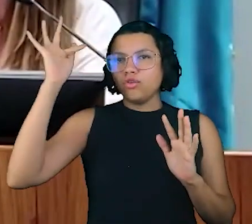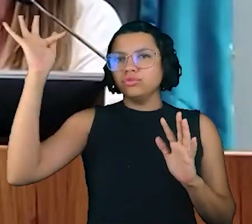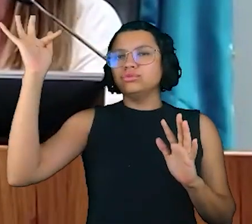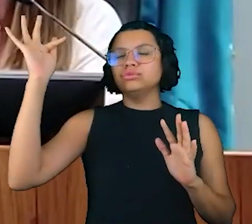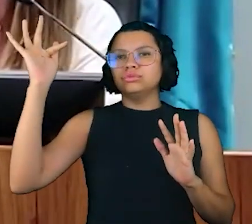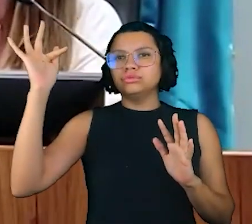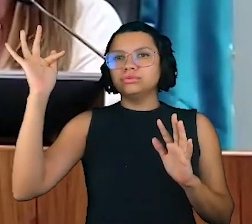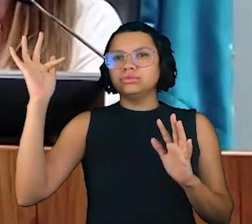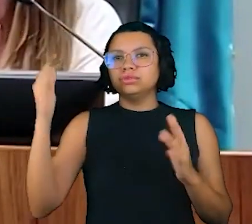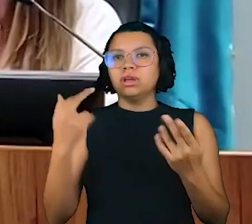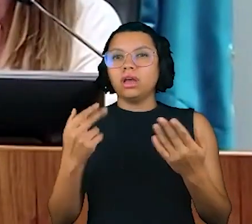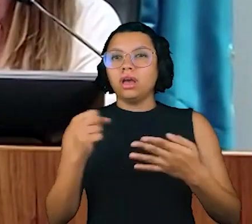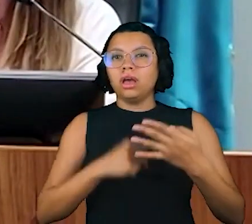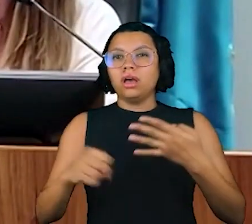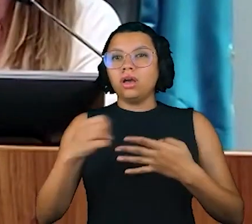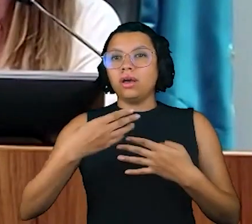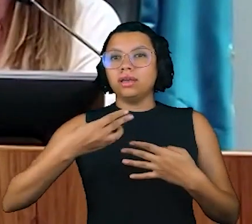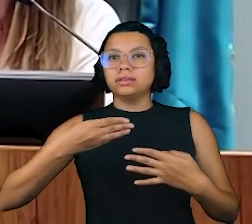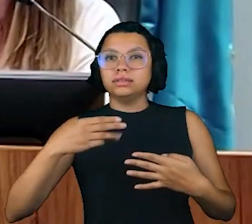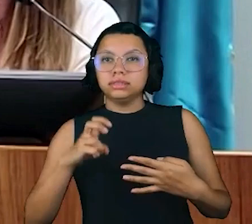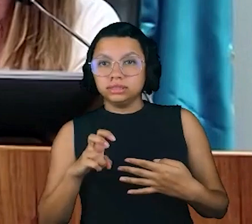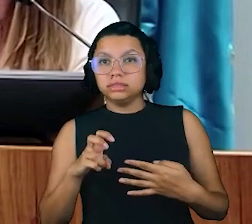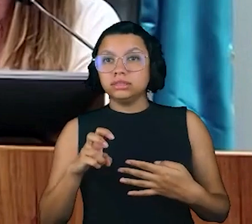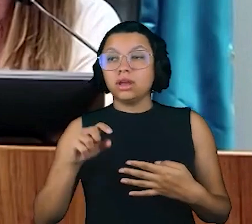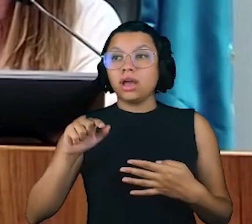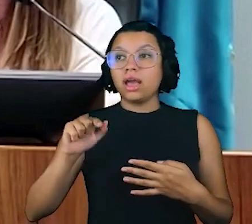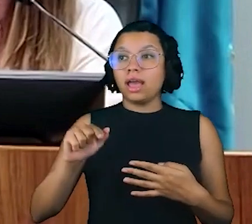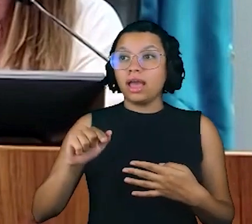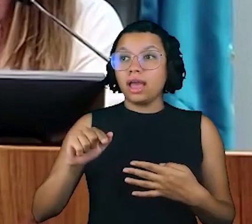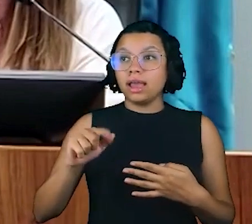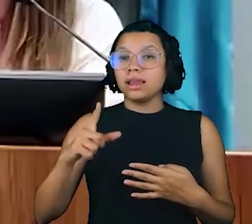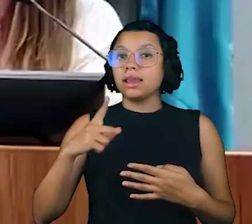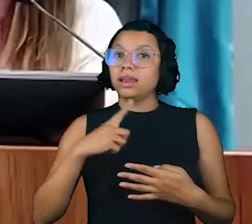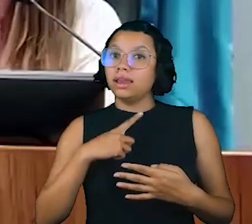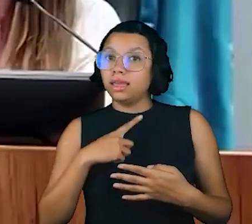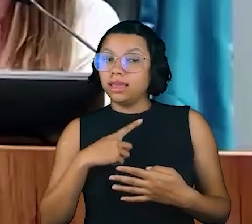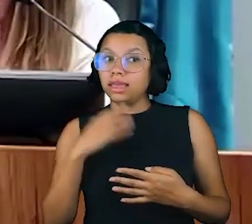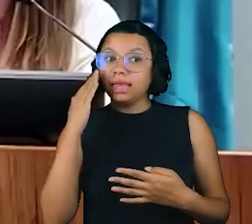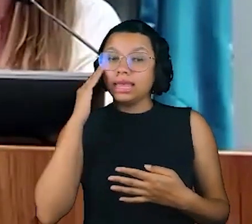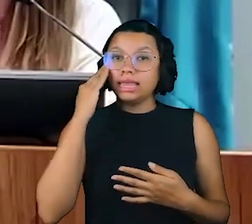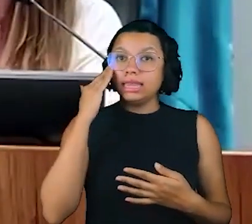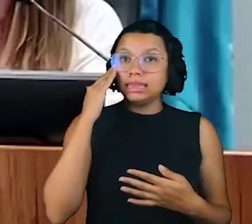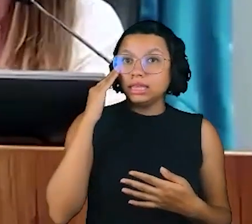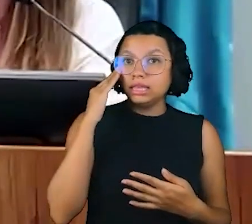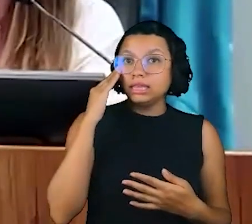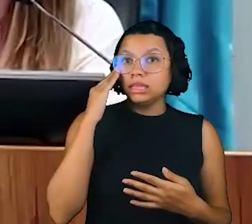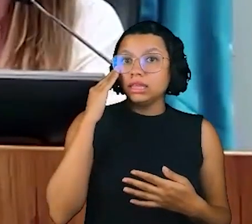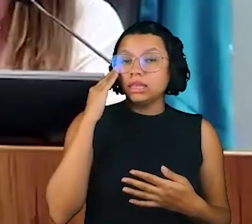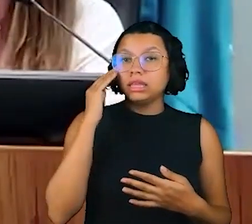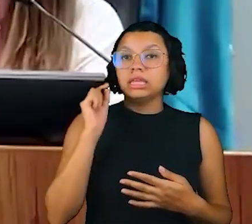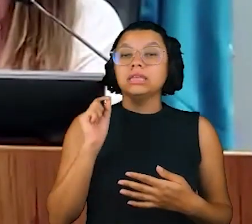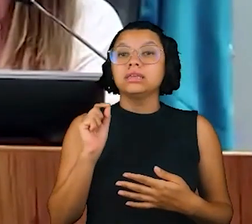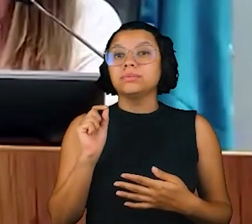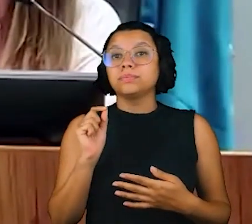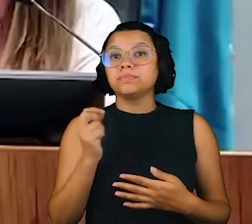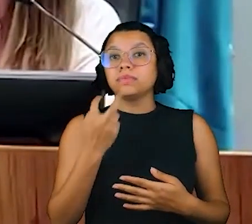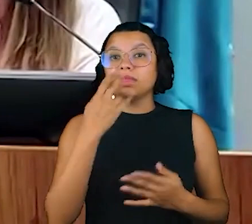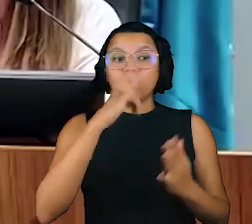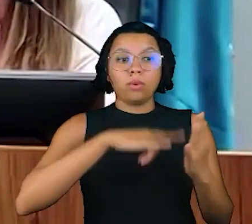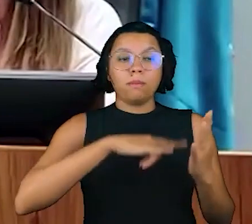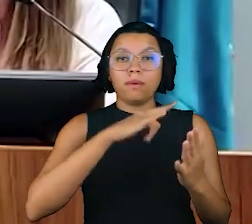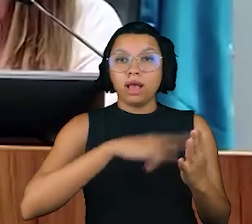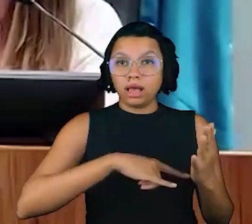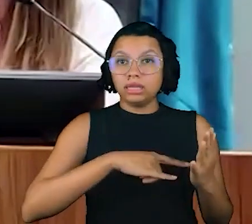lá da súmula 435, ele haverá de entender que o parecer